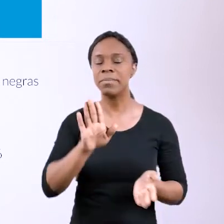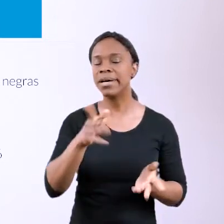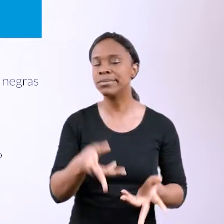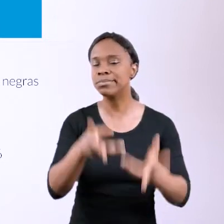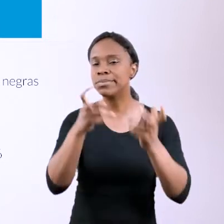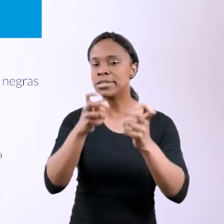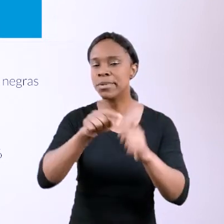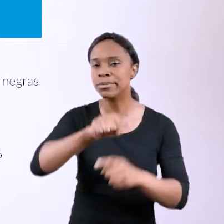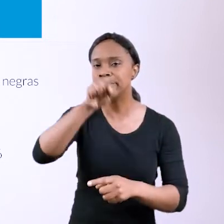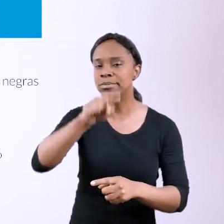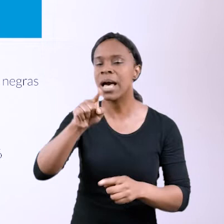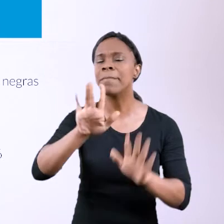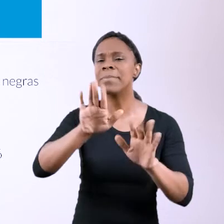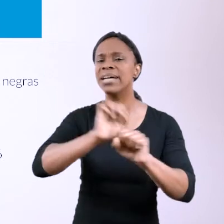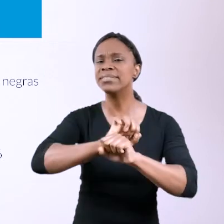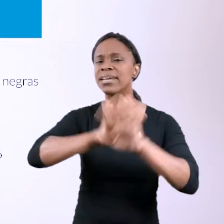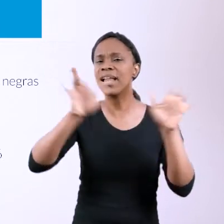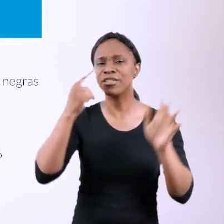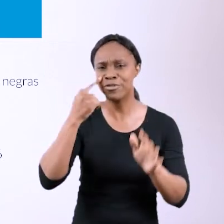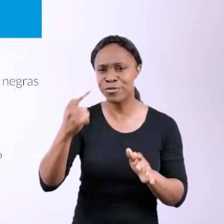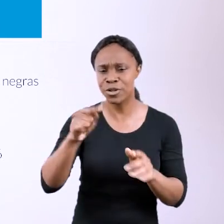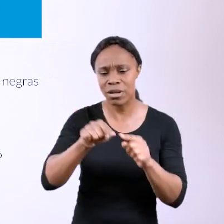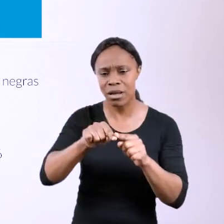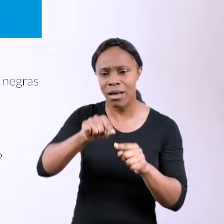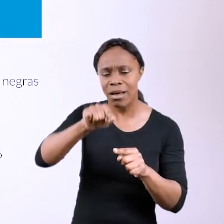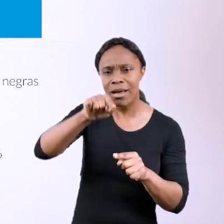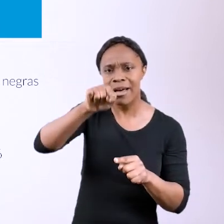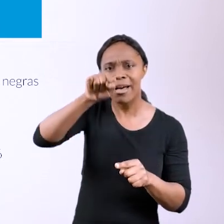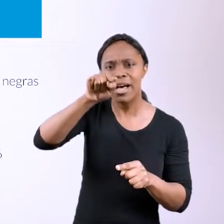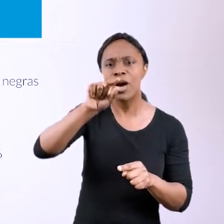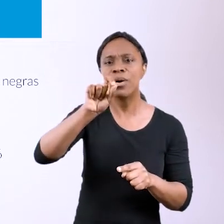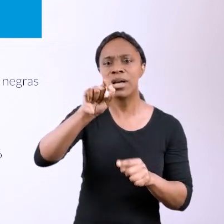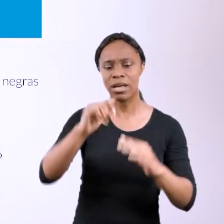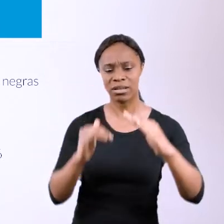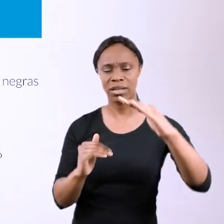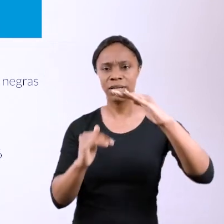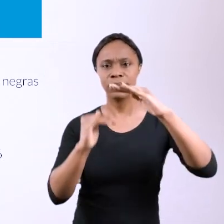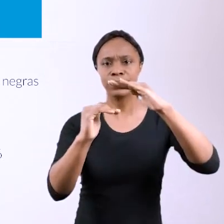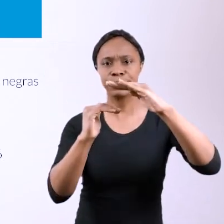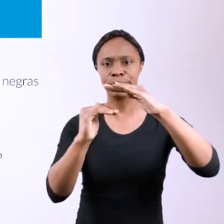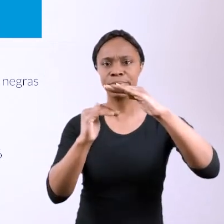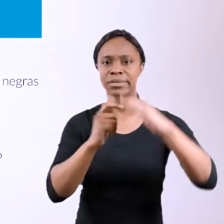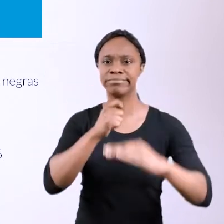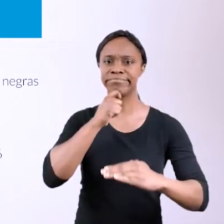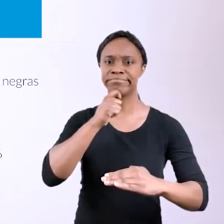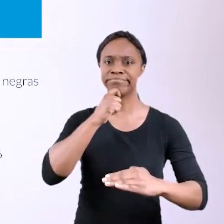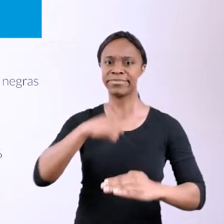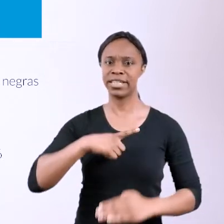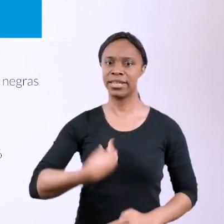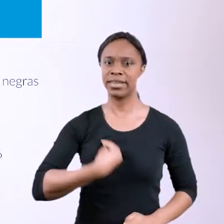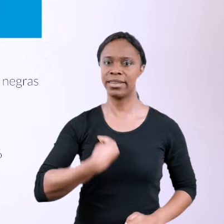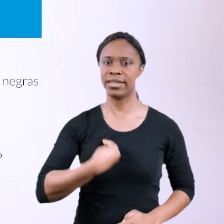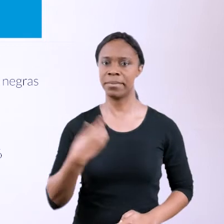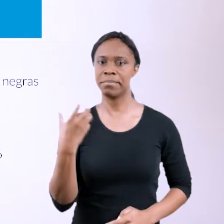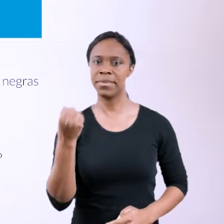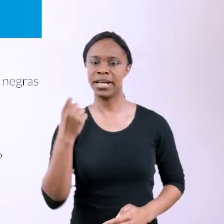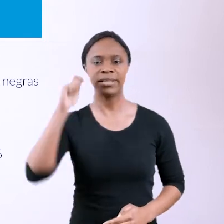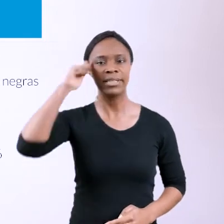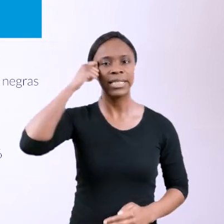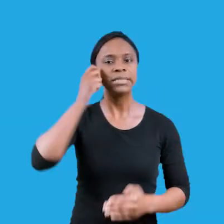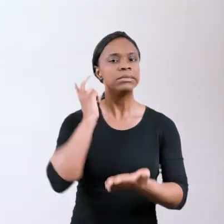ver claramente pela altura das barras que as desigualdades existentes entre brancos e negros